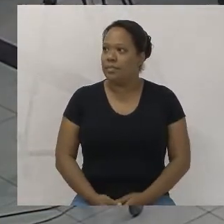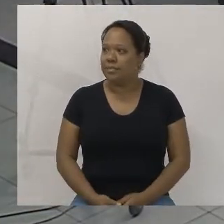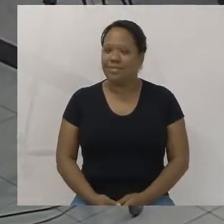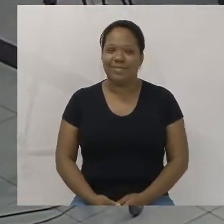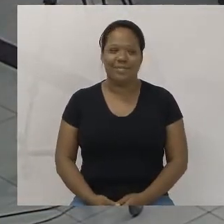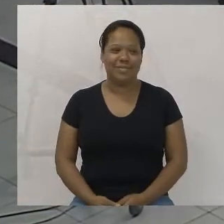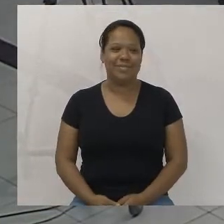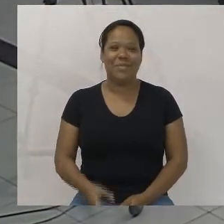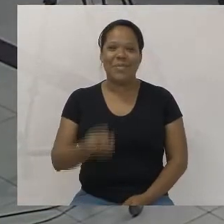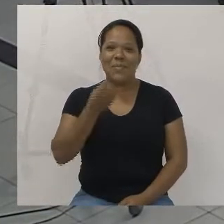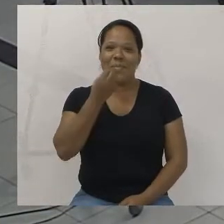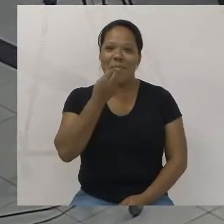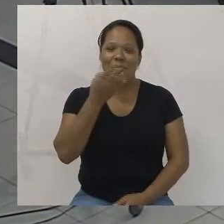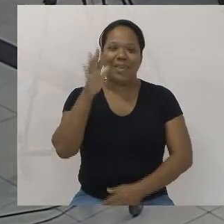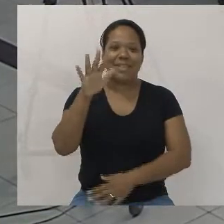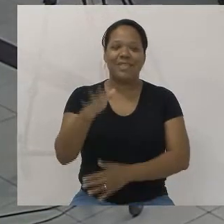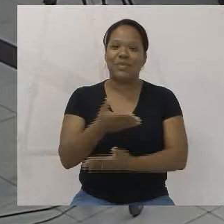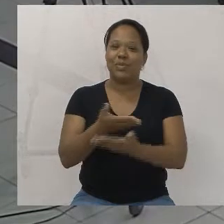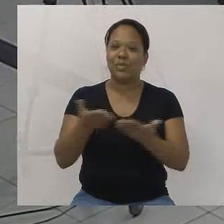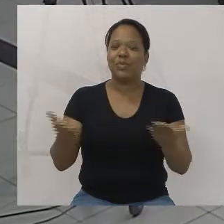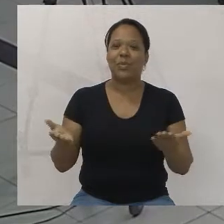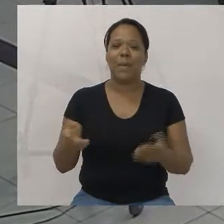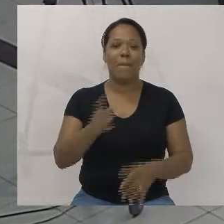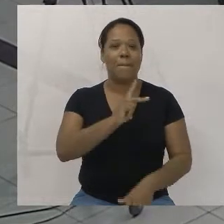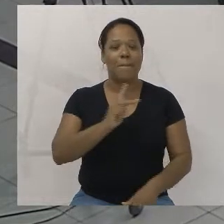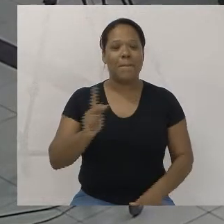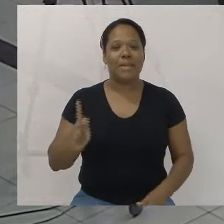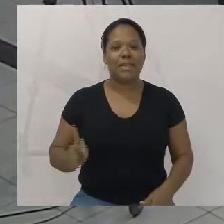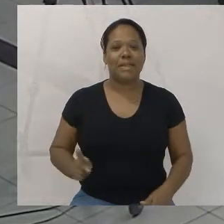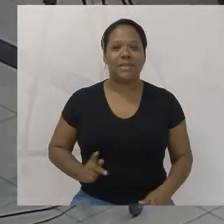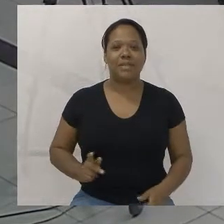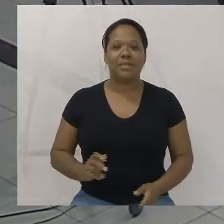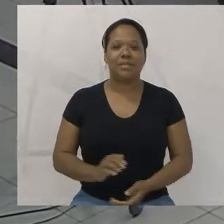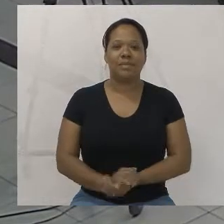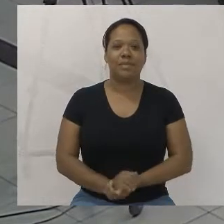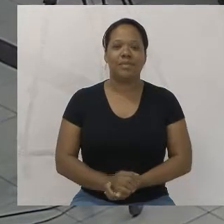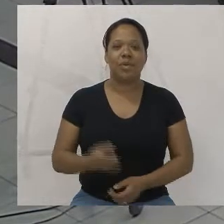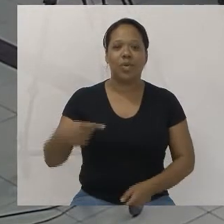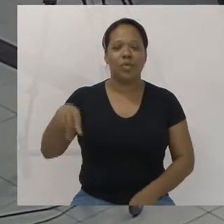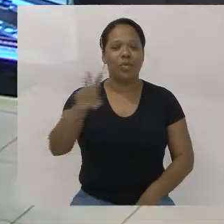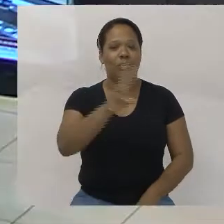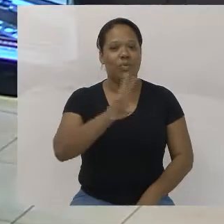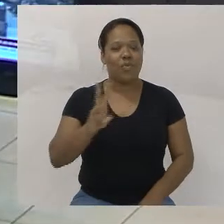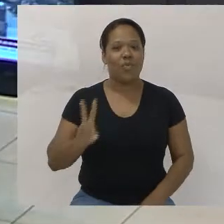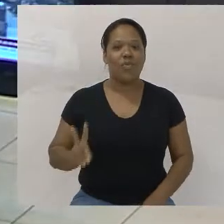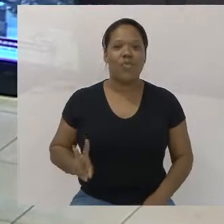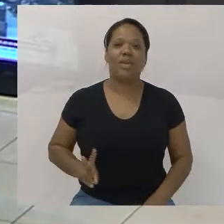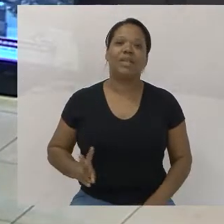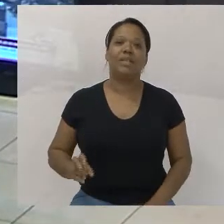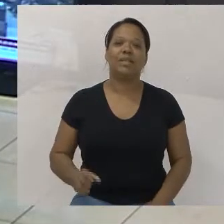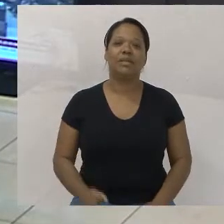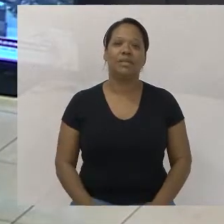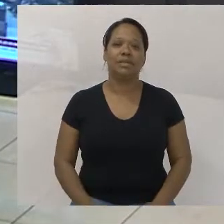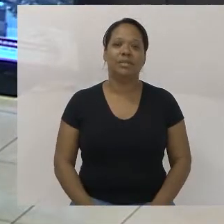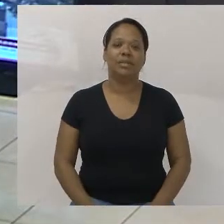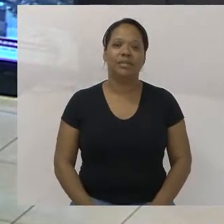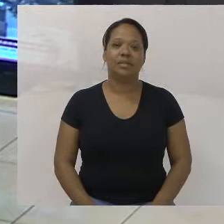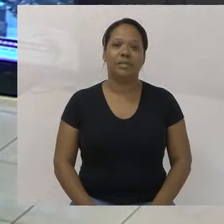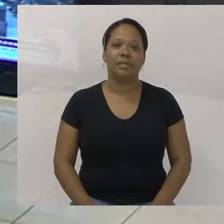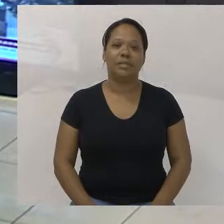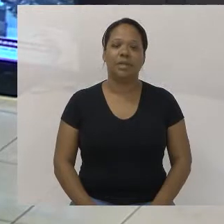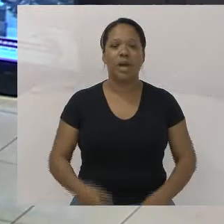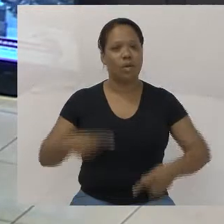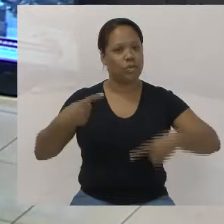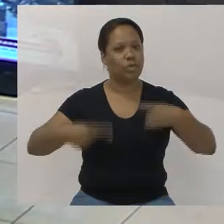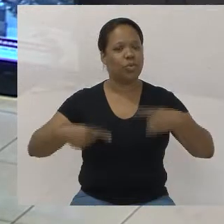já todos o senhor presidente e nobres vereadores e